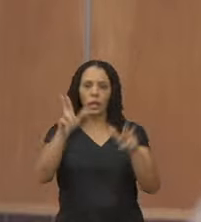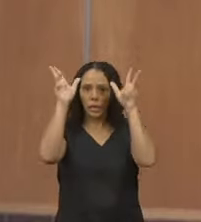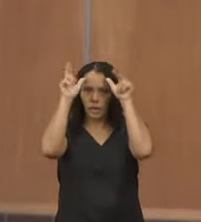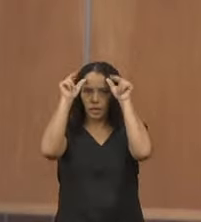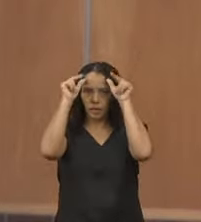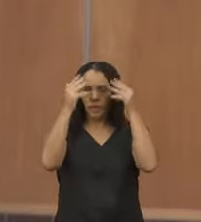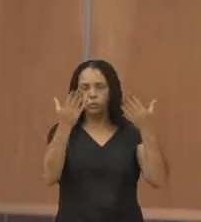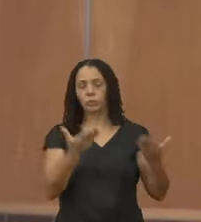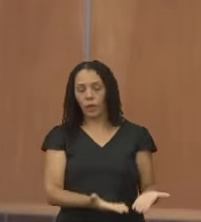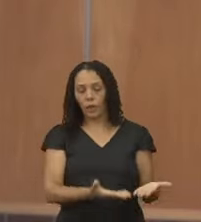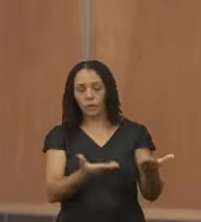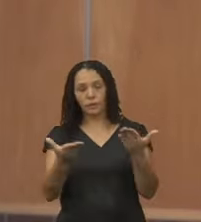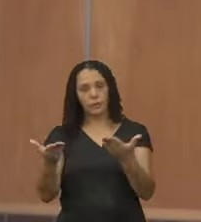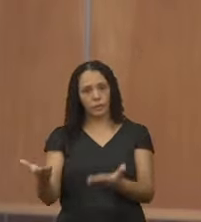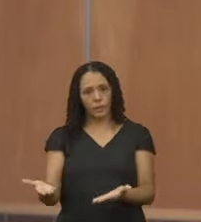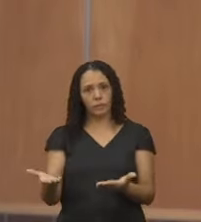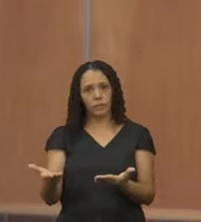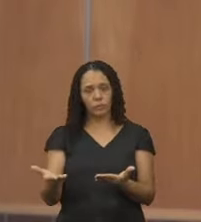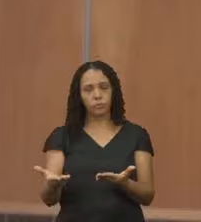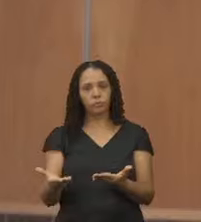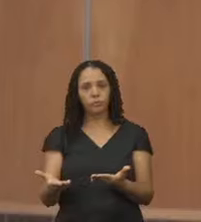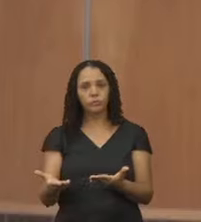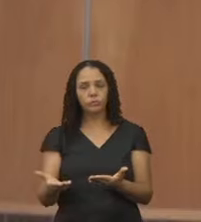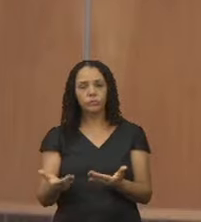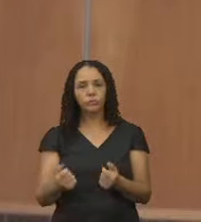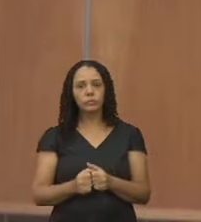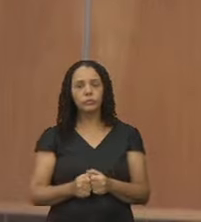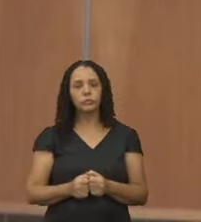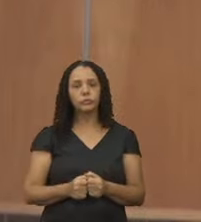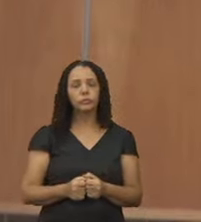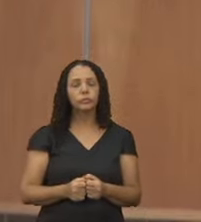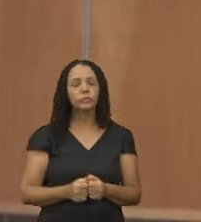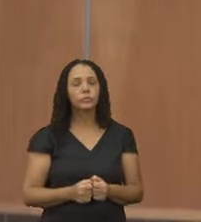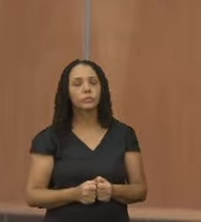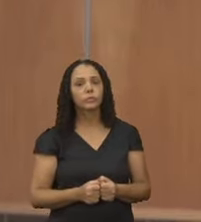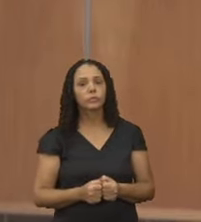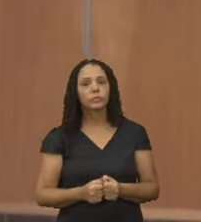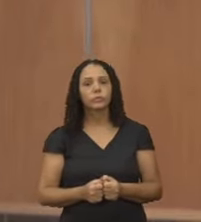transporta, né, que tem aí na economia, que faz jus aí ao